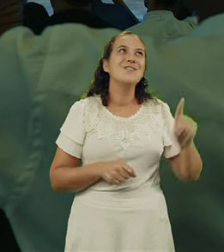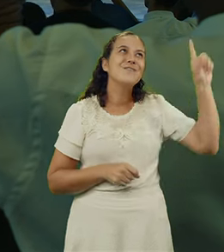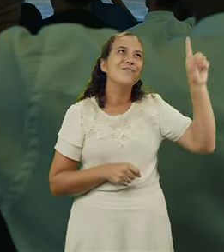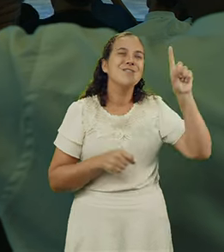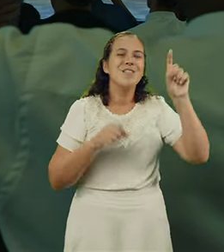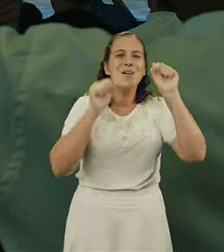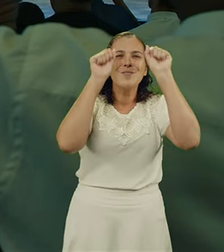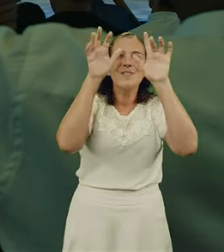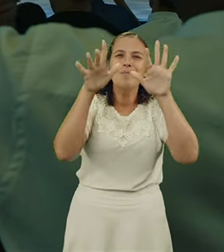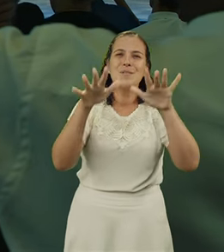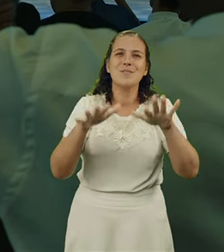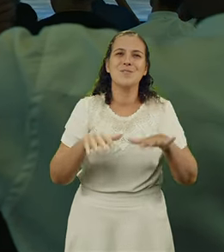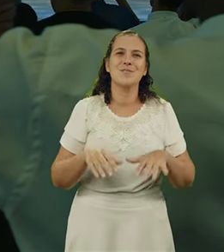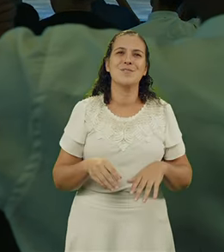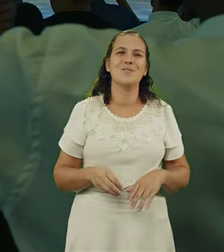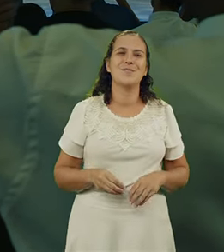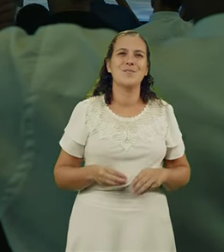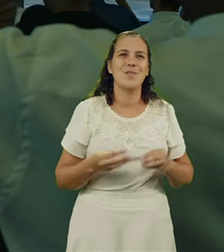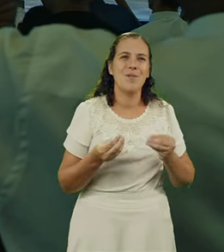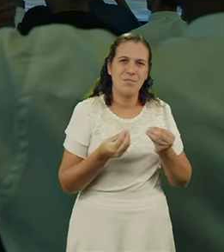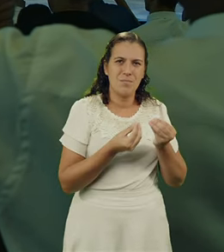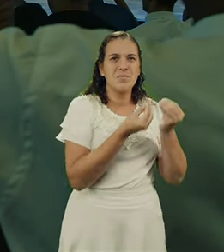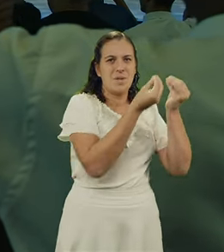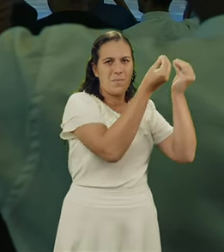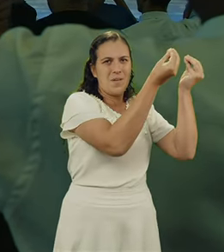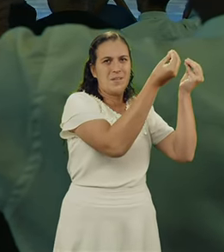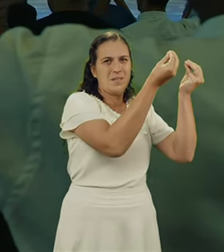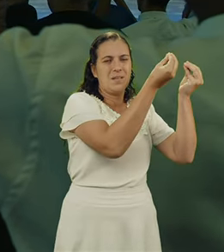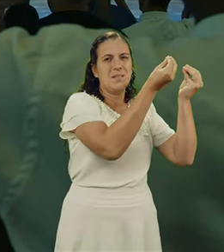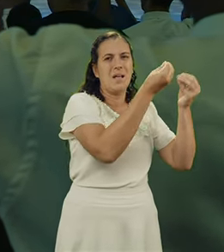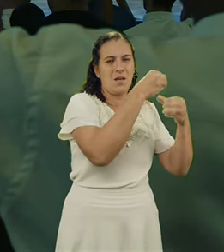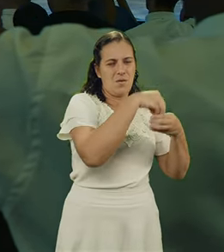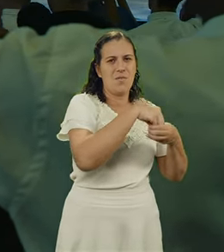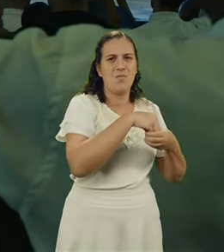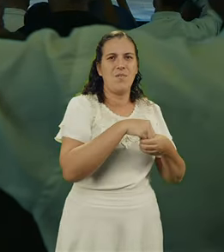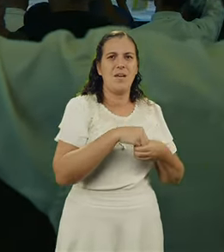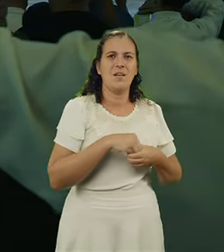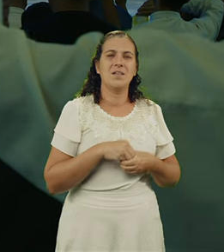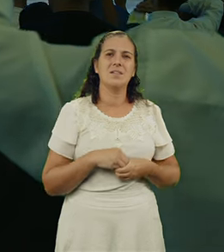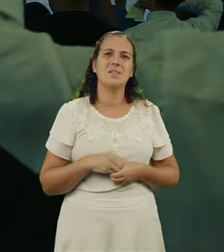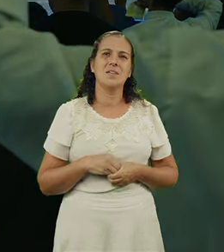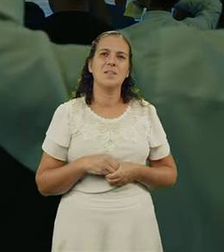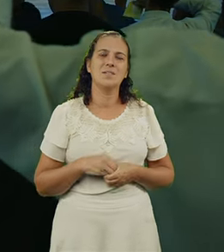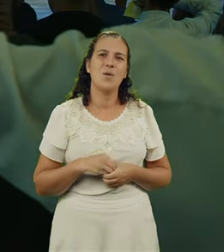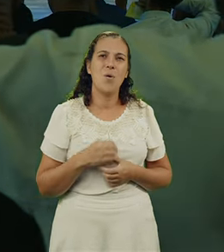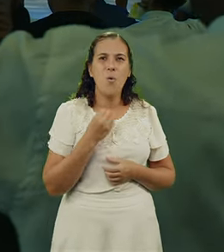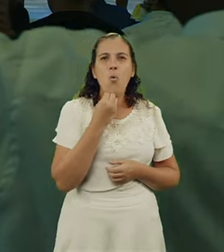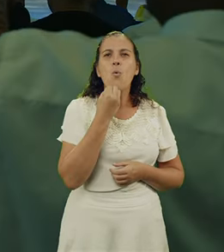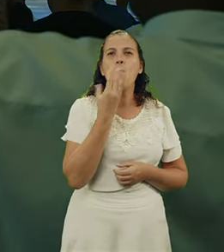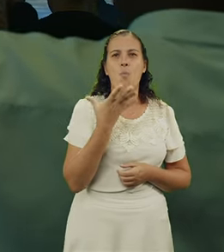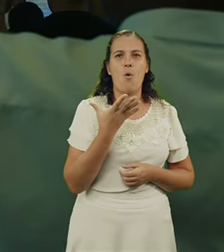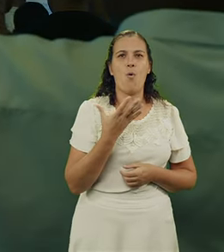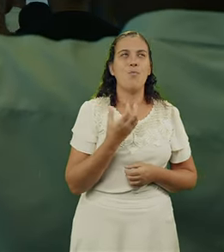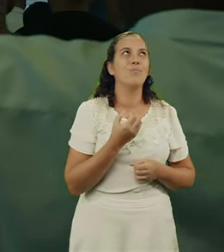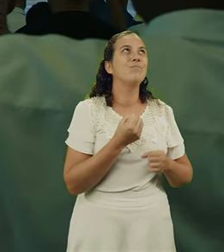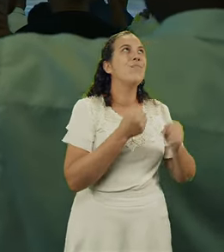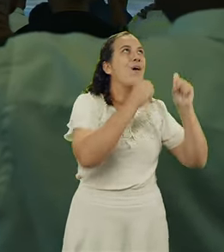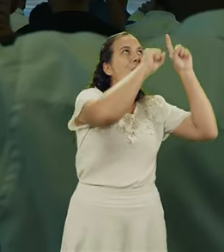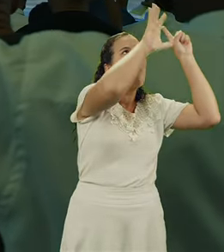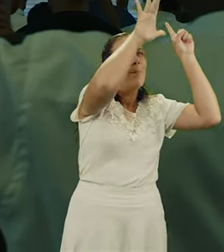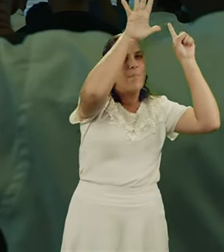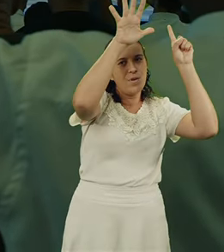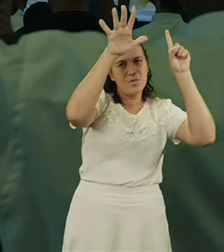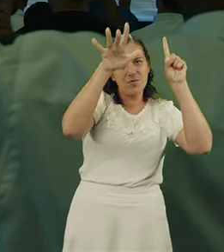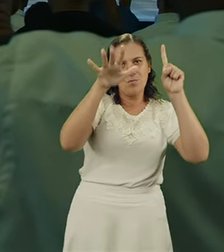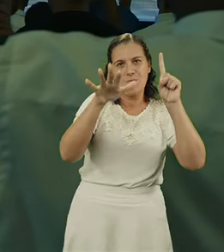sua oferta, o seu voto. Vamos apresentar. O generoso é abençoado por Deus.